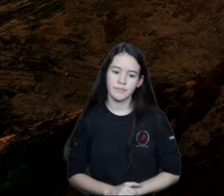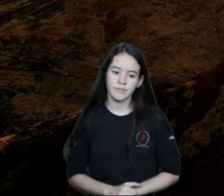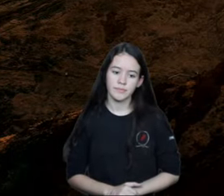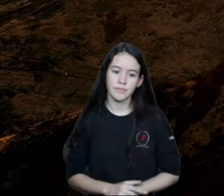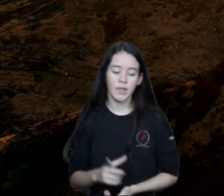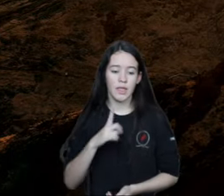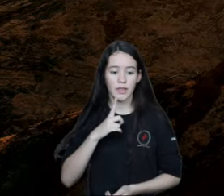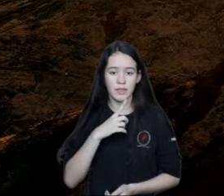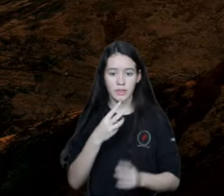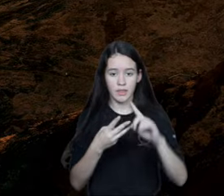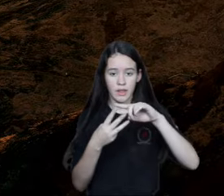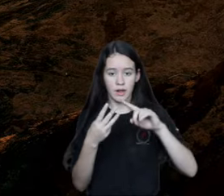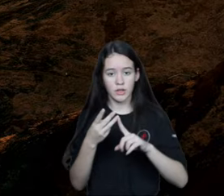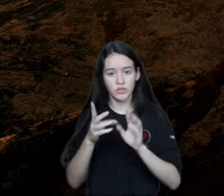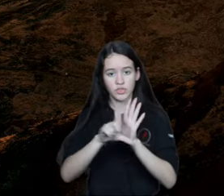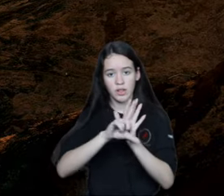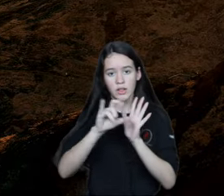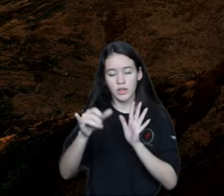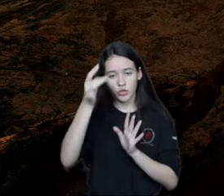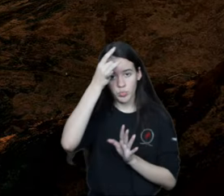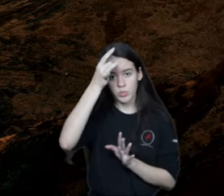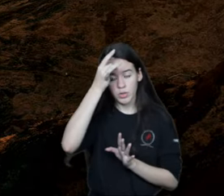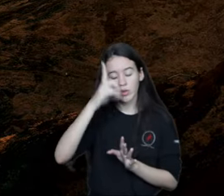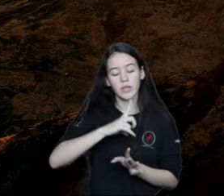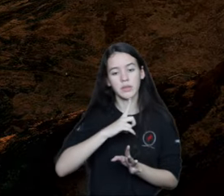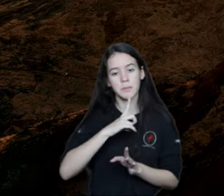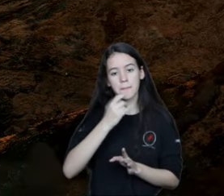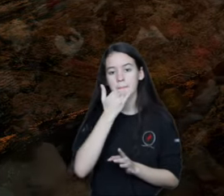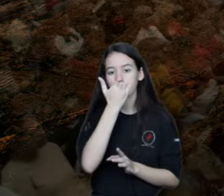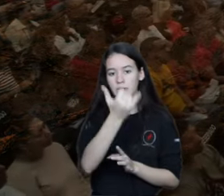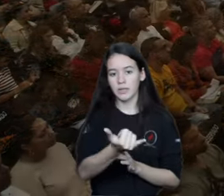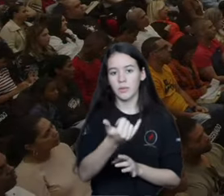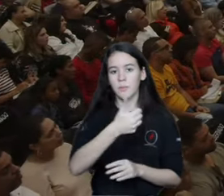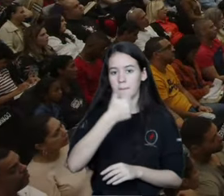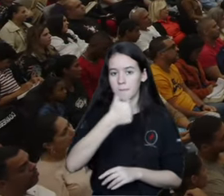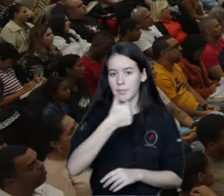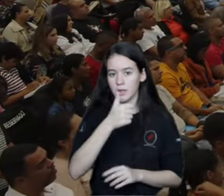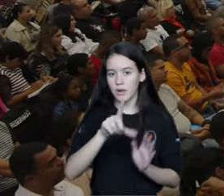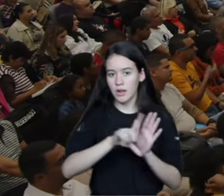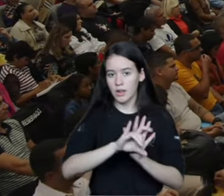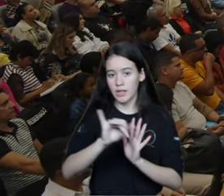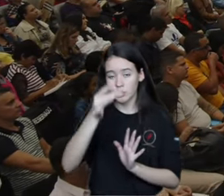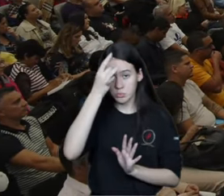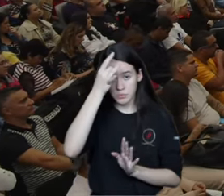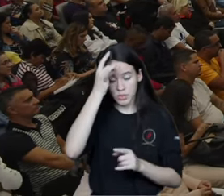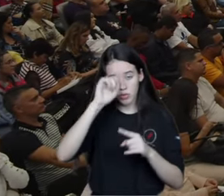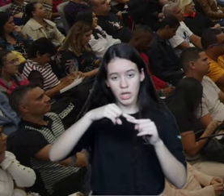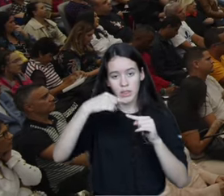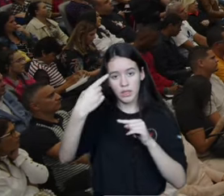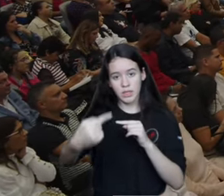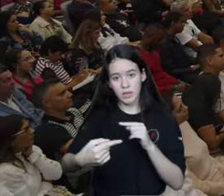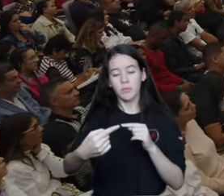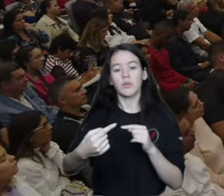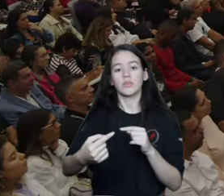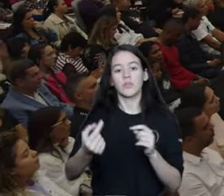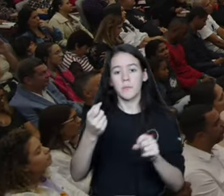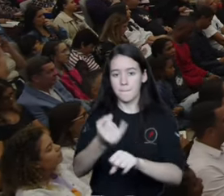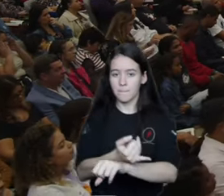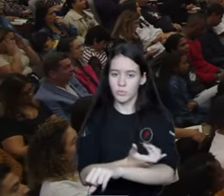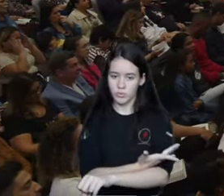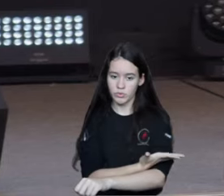existem três leis espirituais que envolvem a questão do Perdão primeiro eu vou para as leis espirituais e depois eu vou para as questões